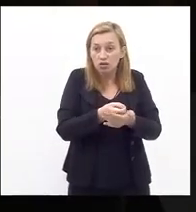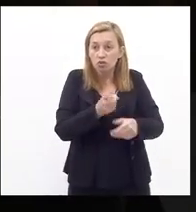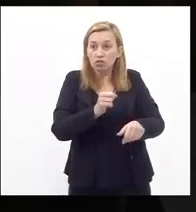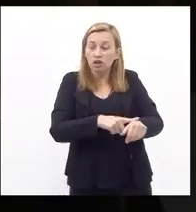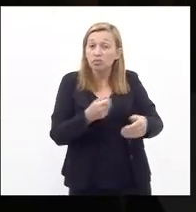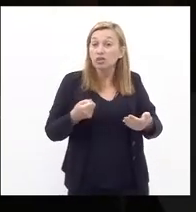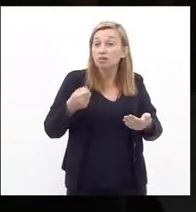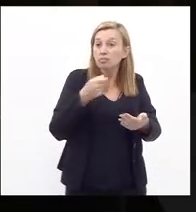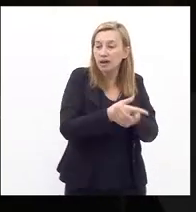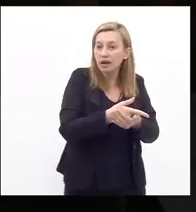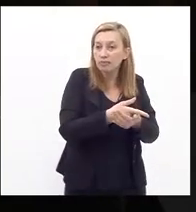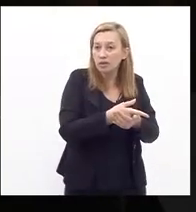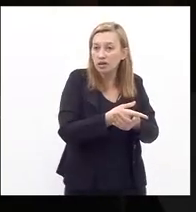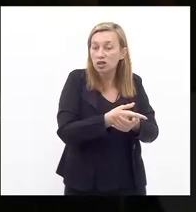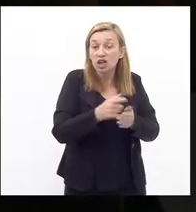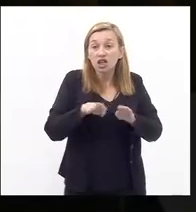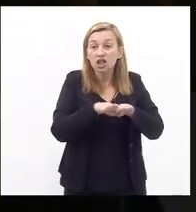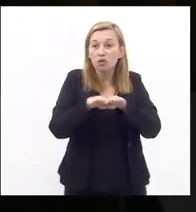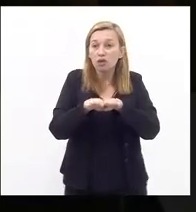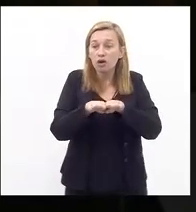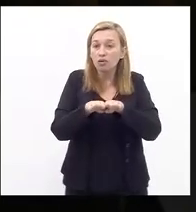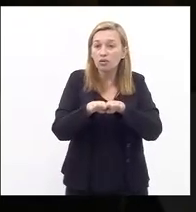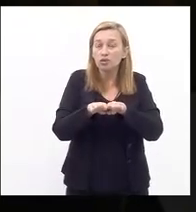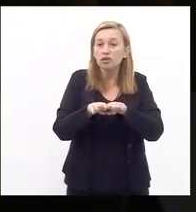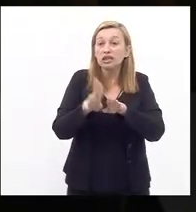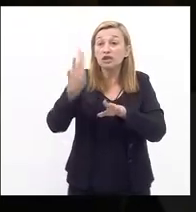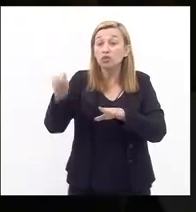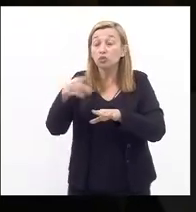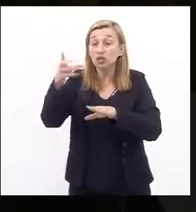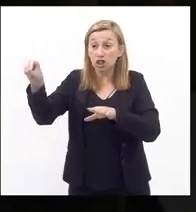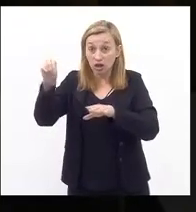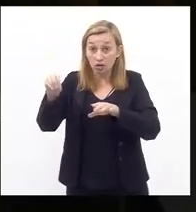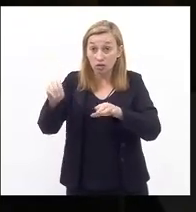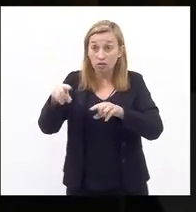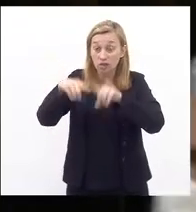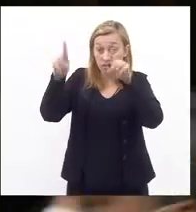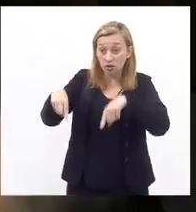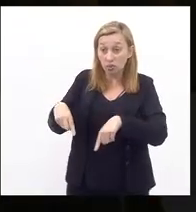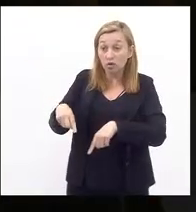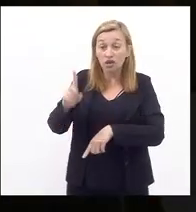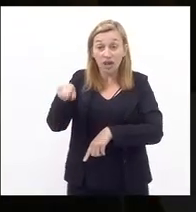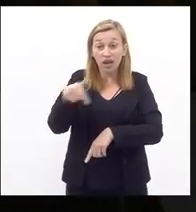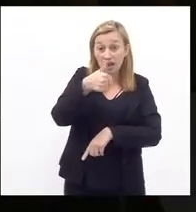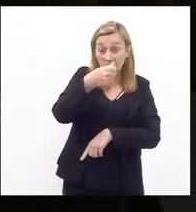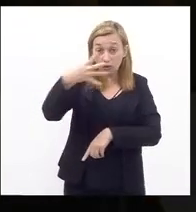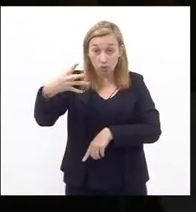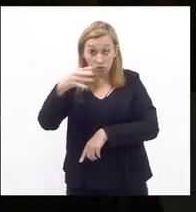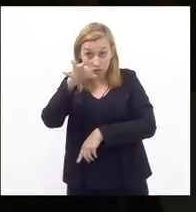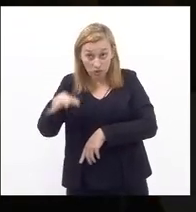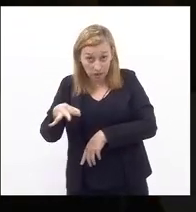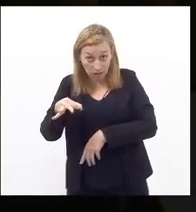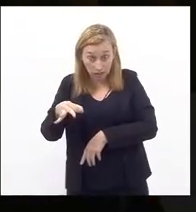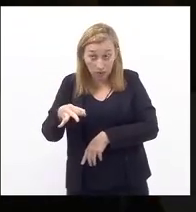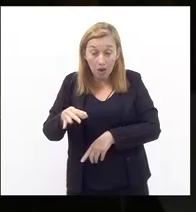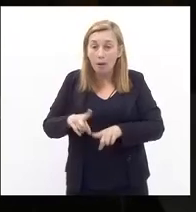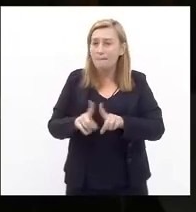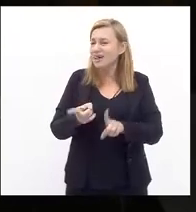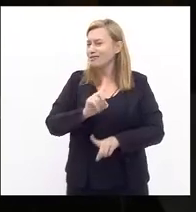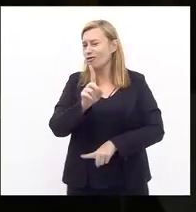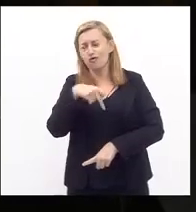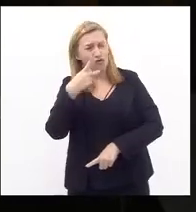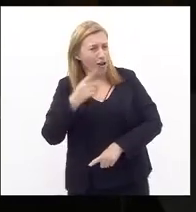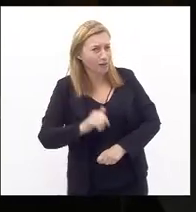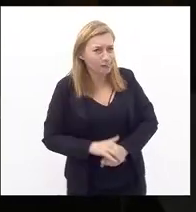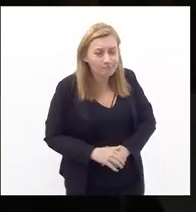contribuição seja igual a observadores da União que a média 14 por cento É mas ele não